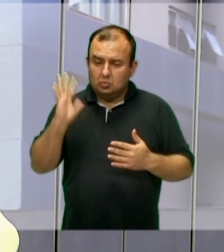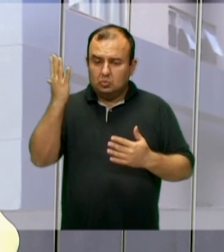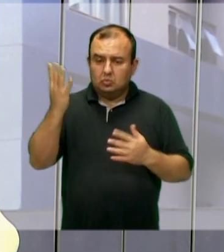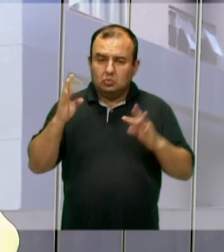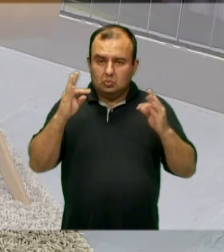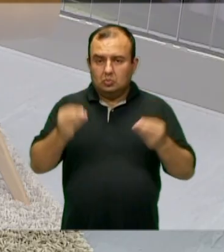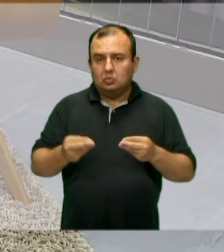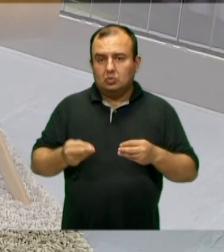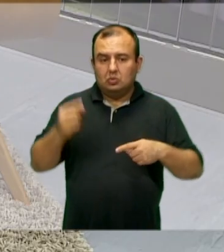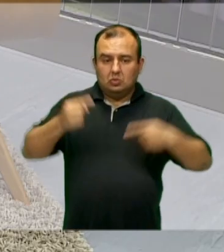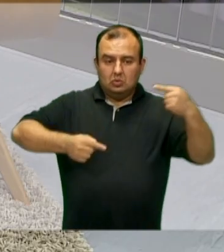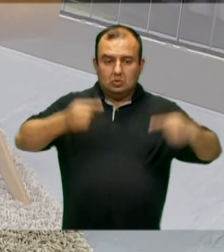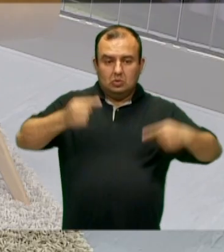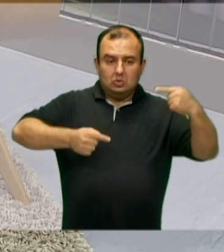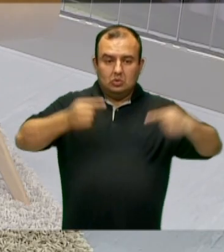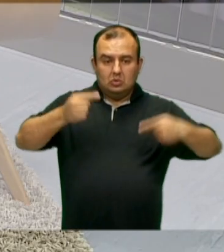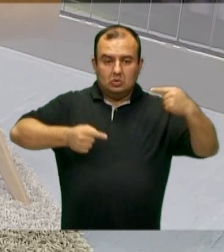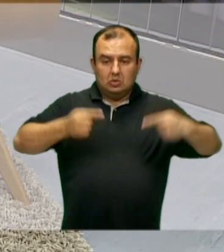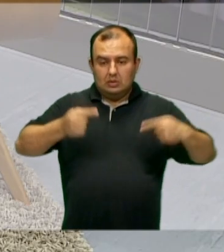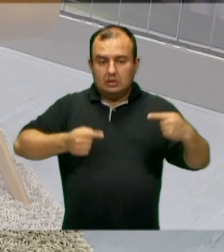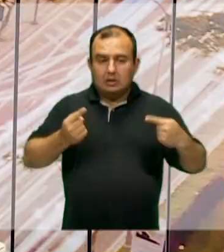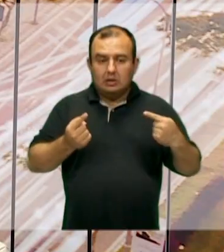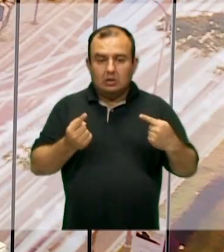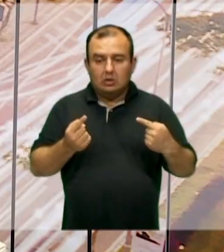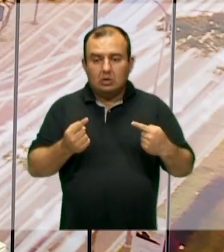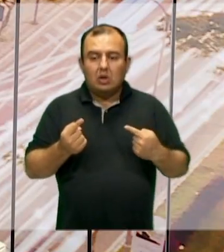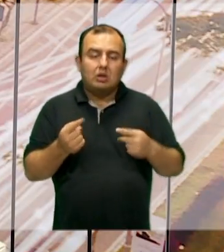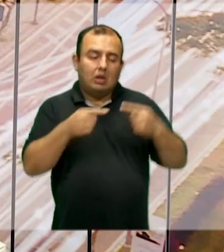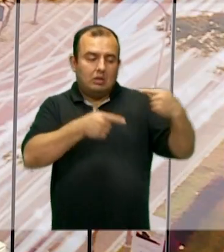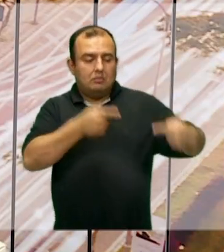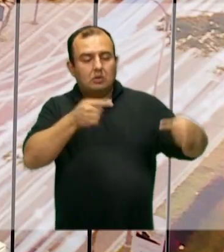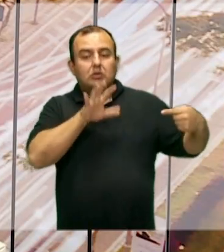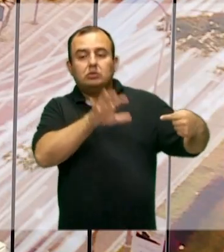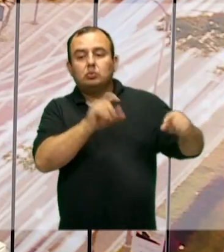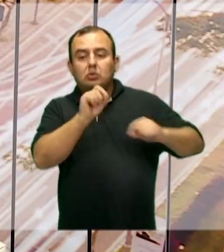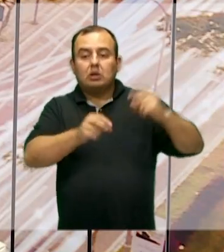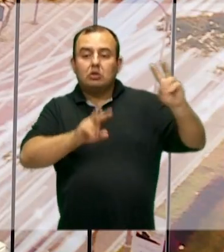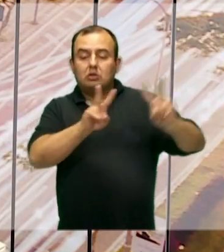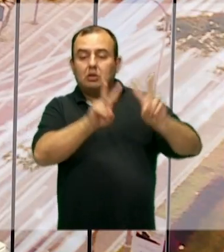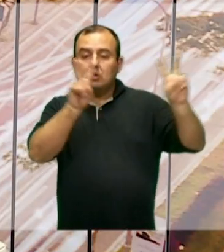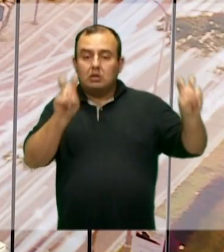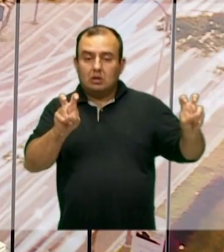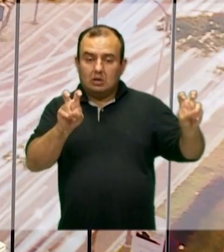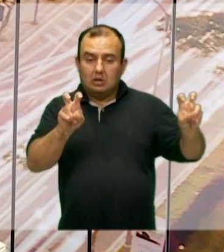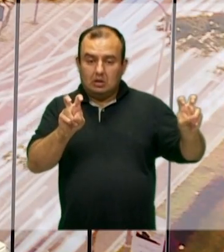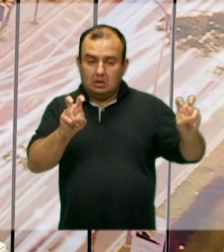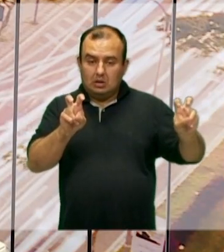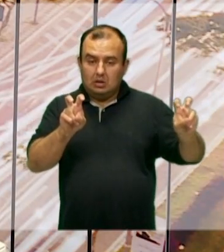Todos, né? Debates no sentido de vocês debaterem sobre algum assunto, não de ter